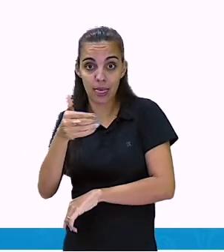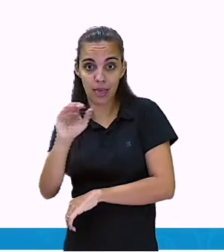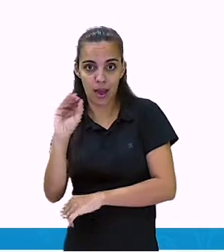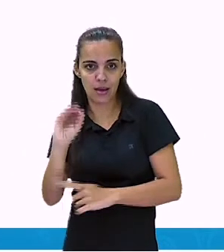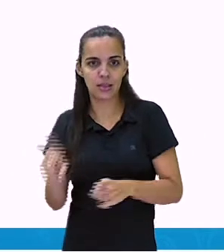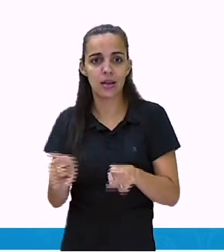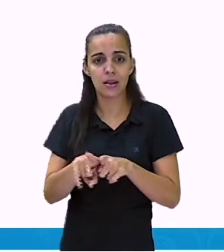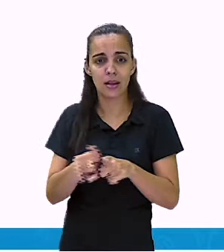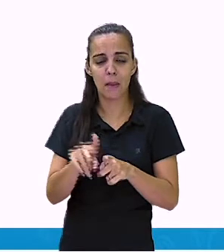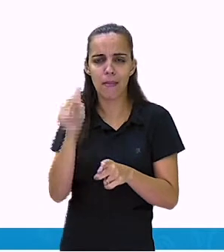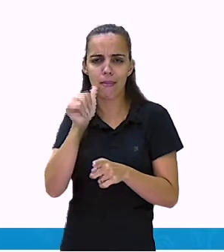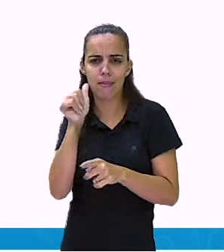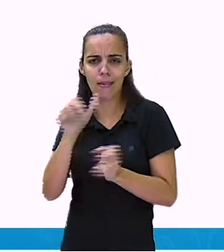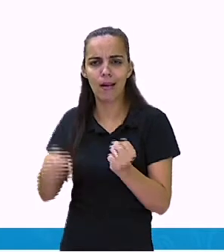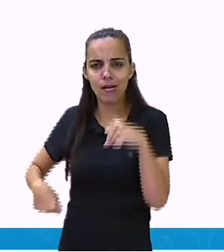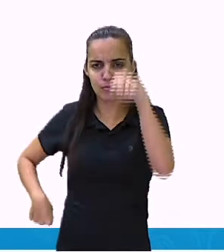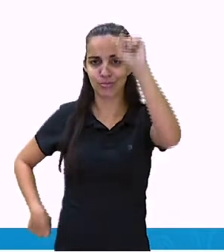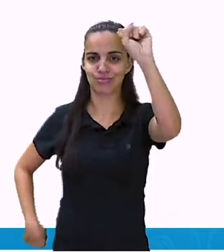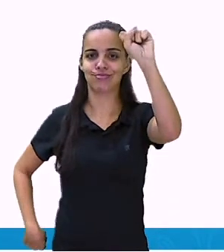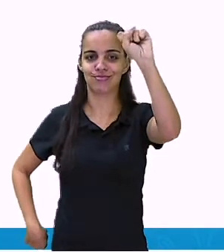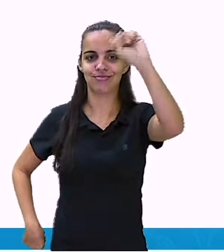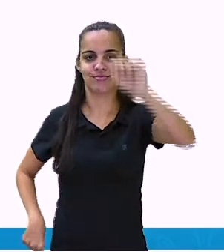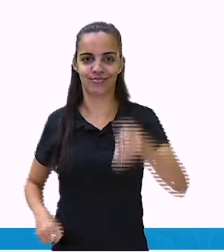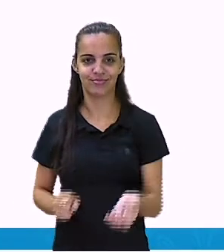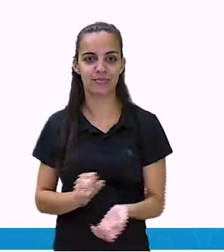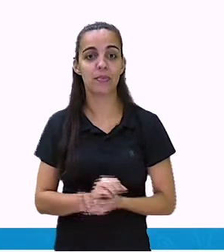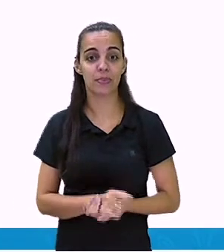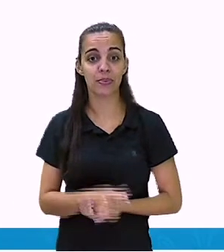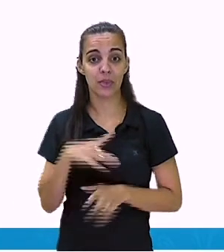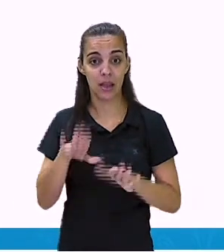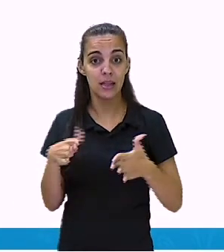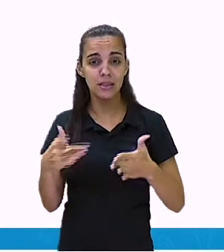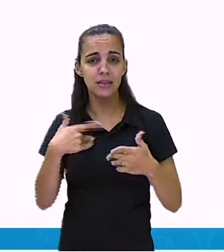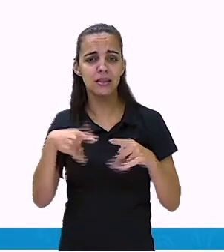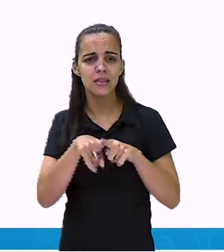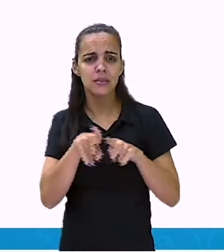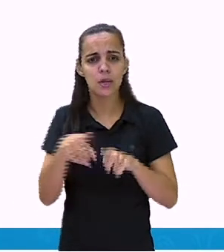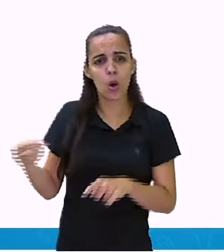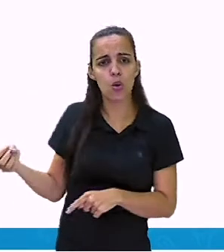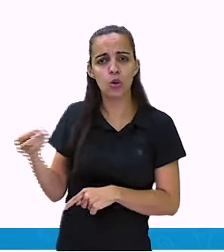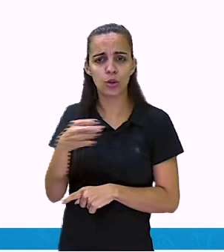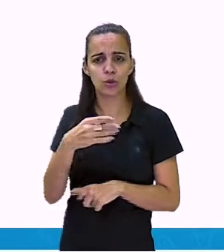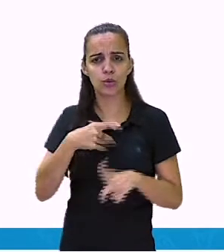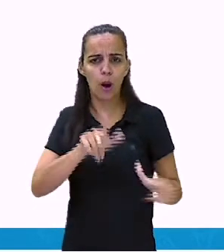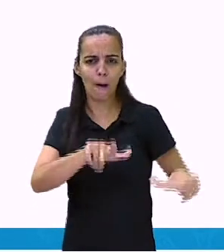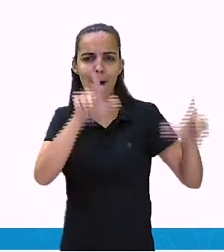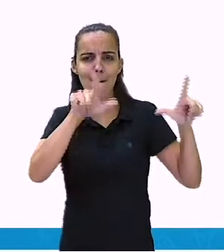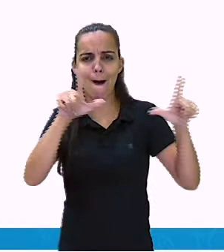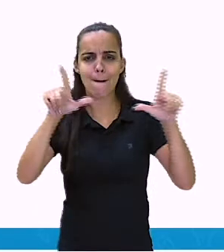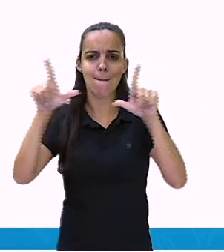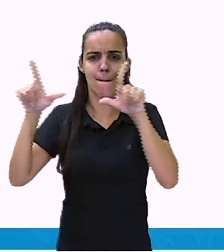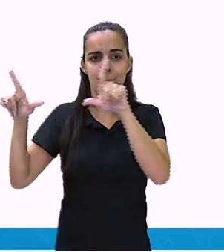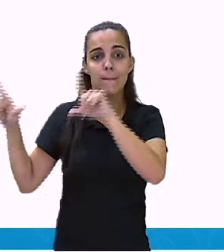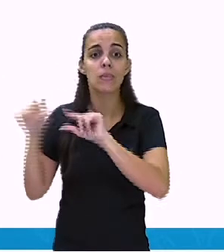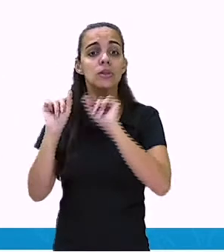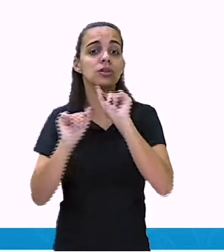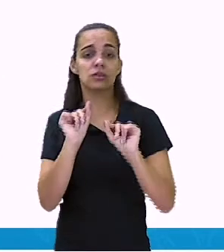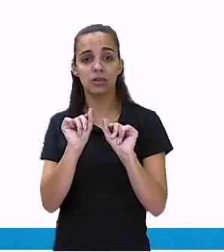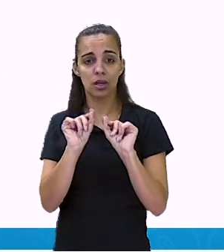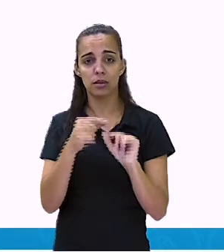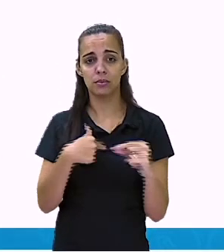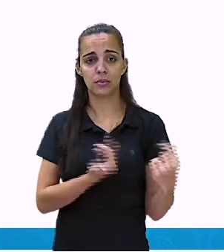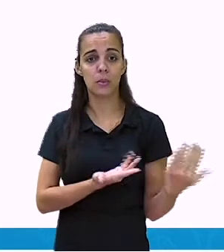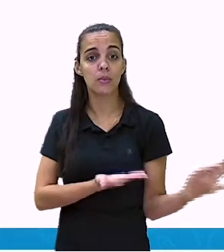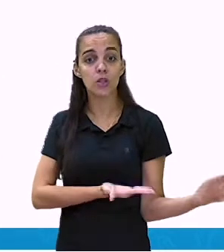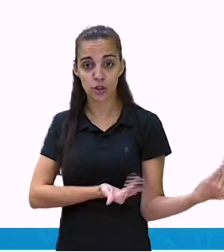e As Meninas Superpoderosas. Além disso, estrearam novos episódios